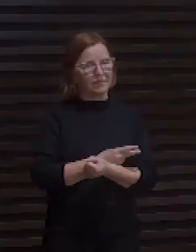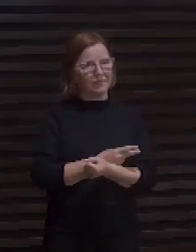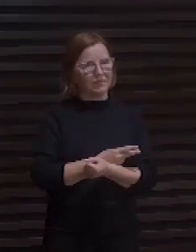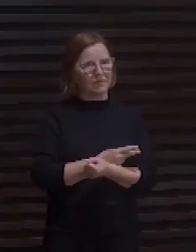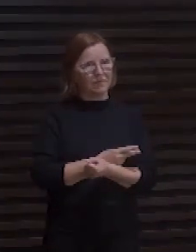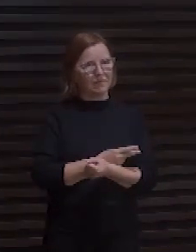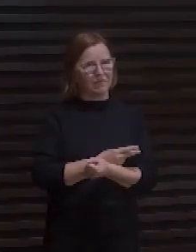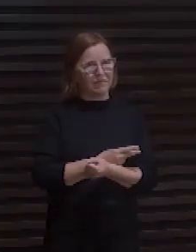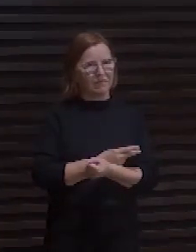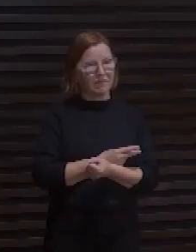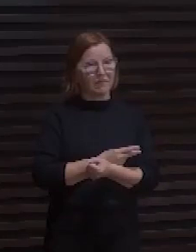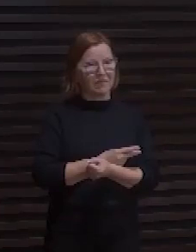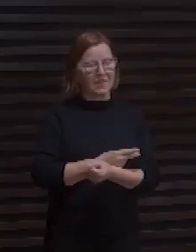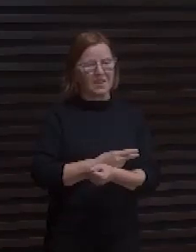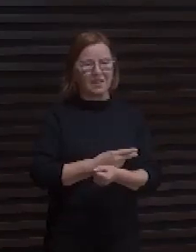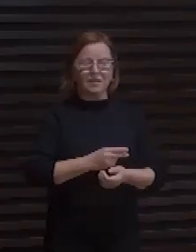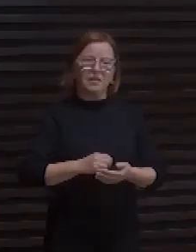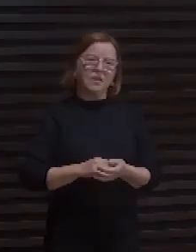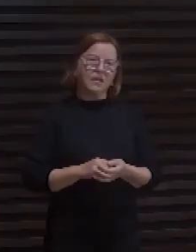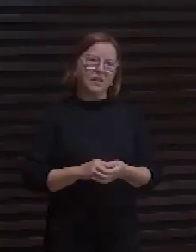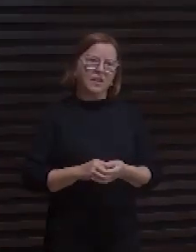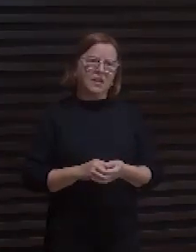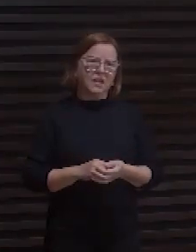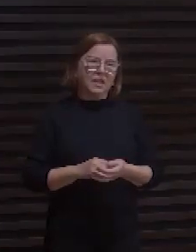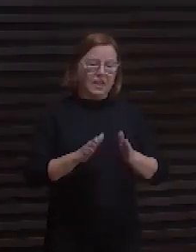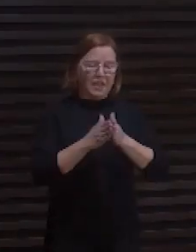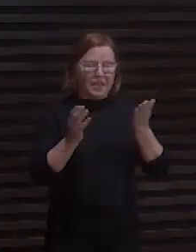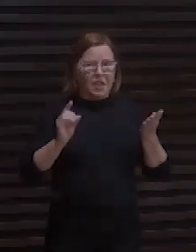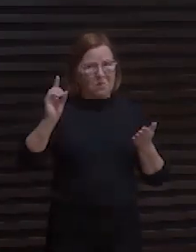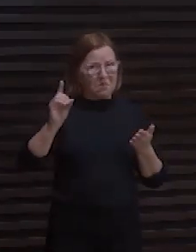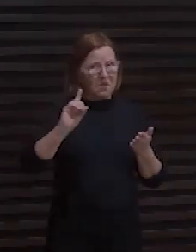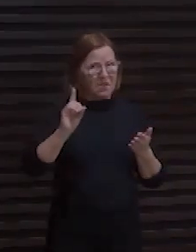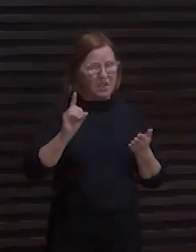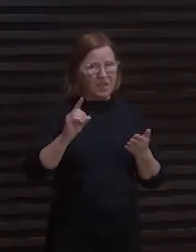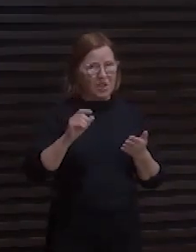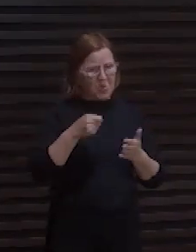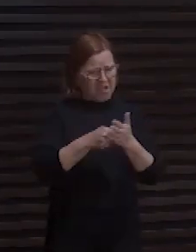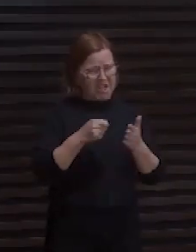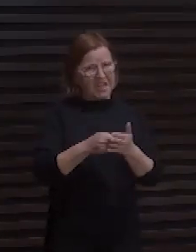nenhum lugar da Bíblia nos é exigido um sacrifício.